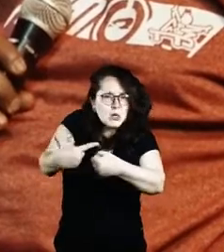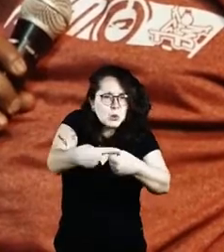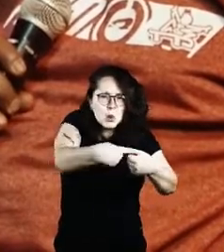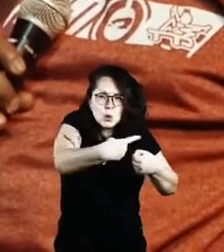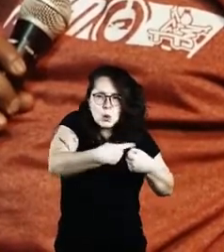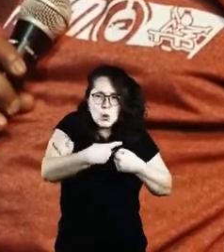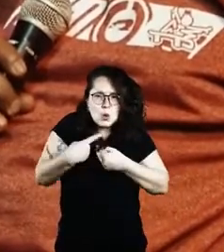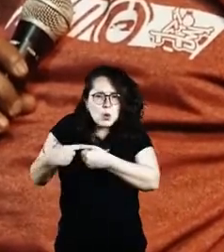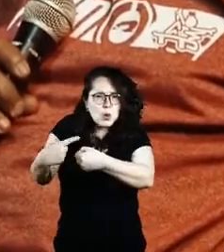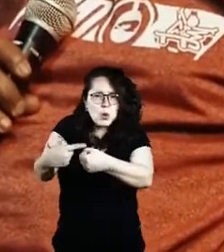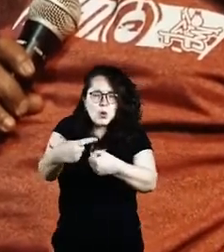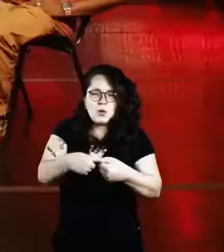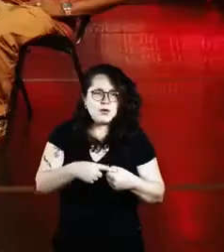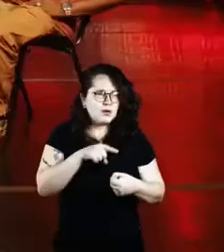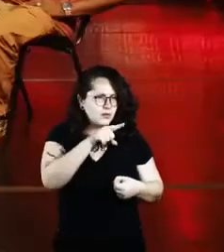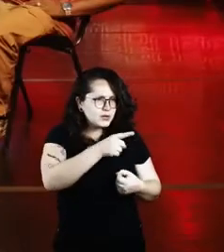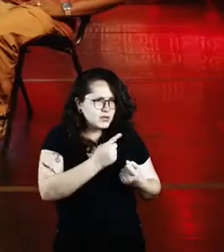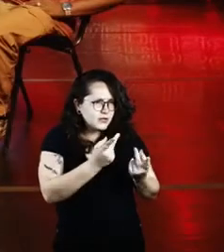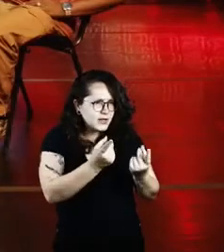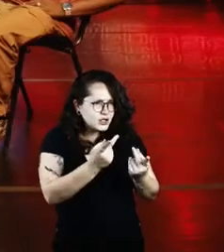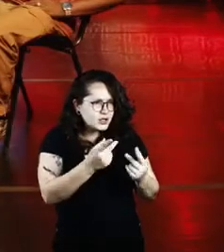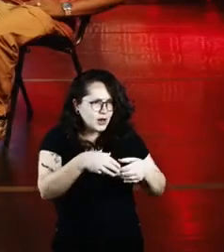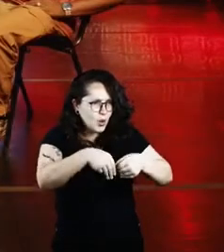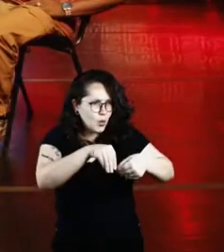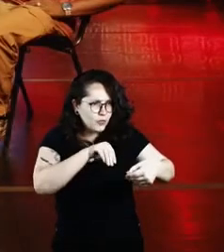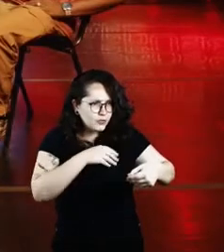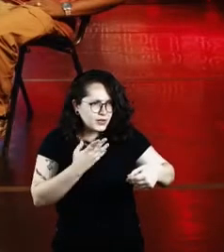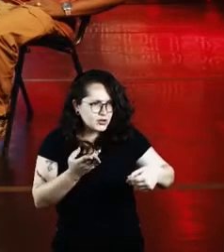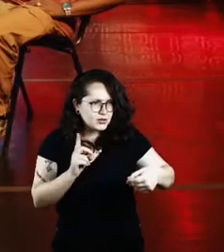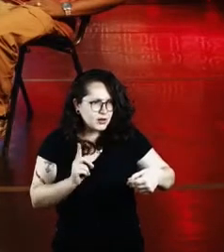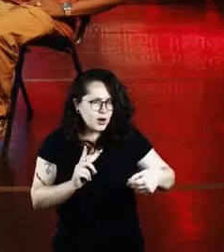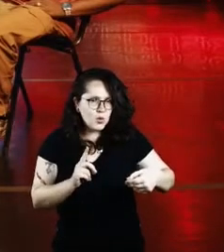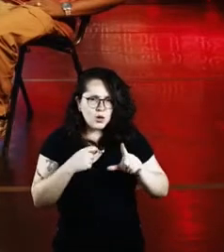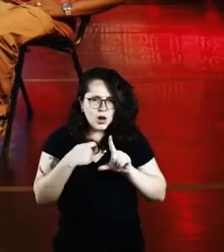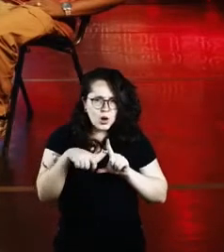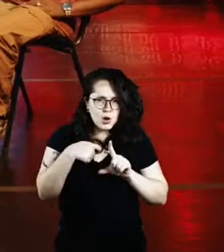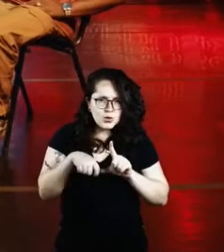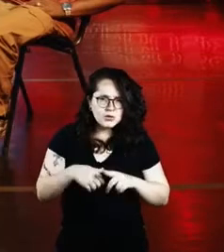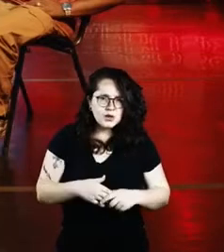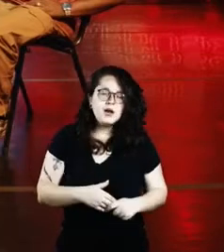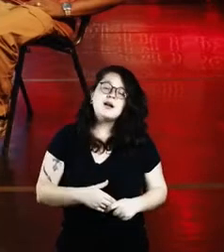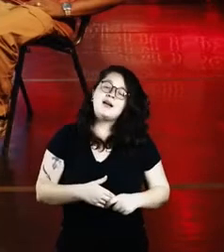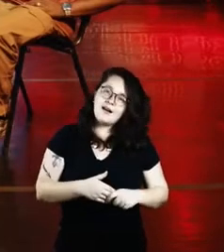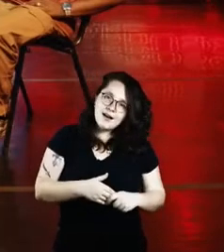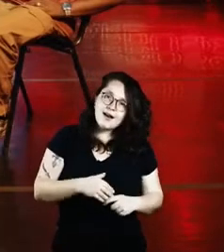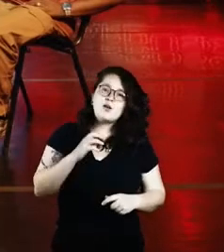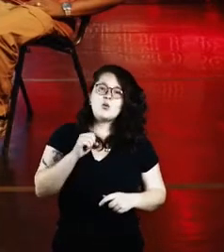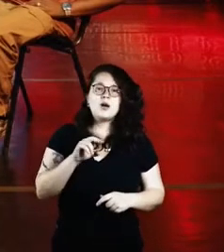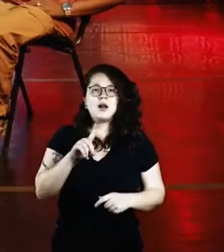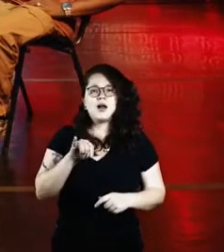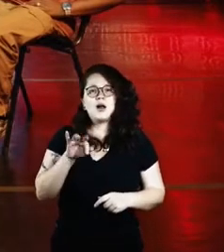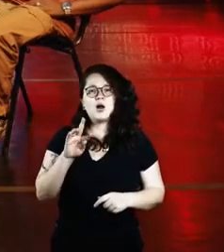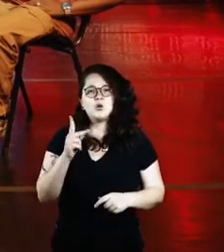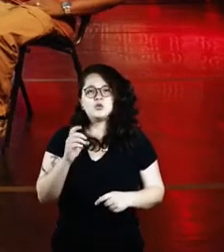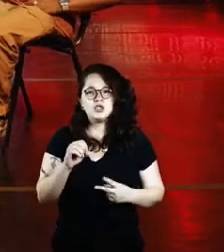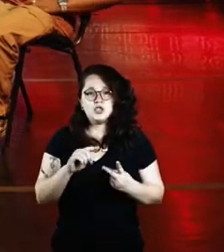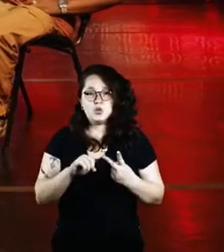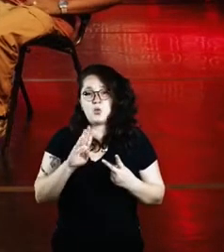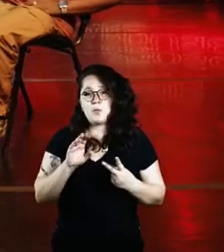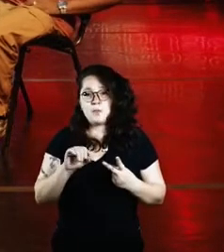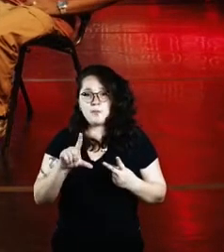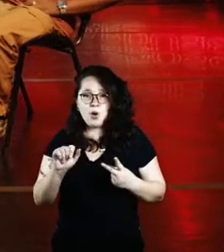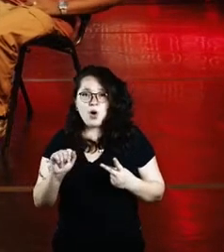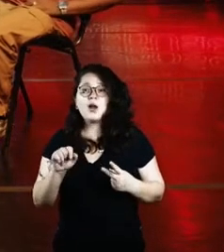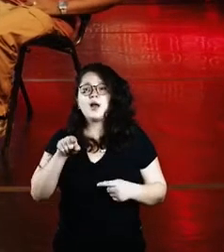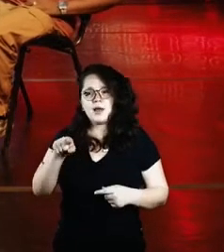Você vendia convite já lá, na loja? Já, mas não era eu, era Claudinho Bola, né? Claudinho Bola, já vendia os